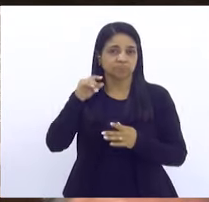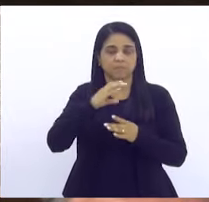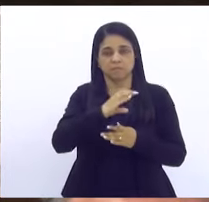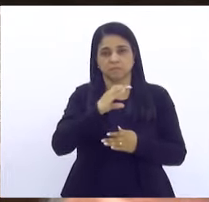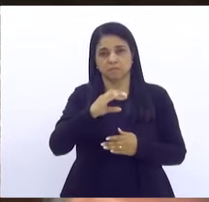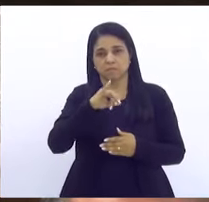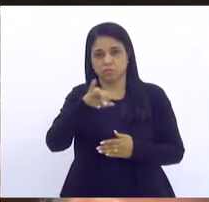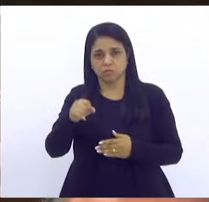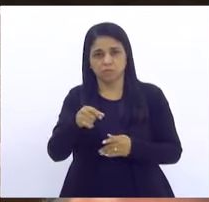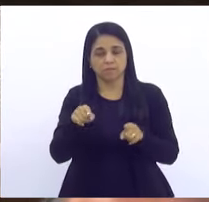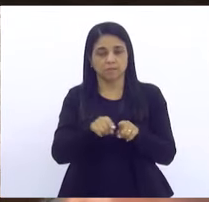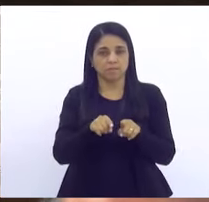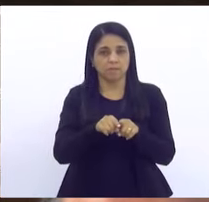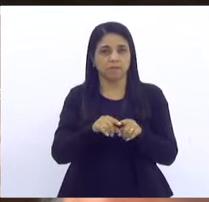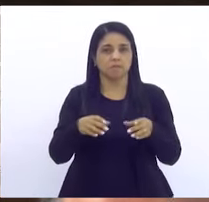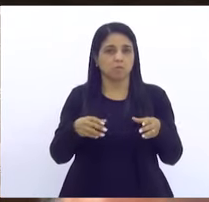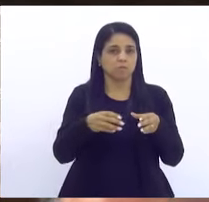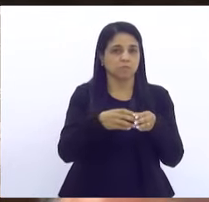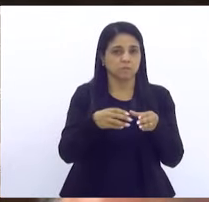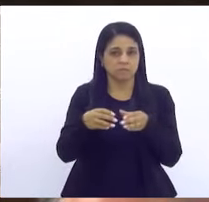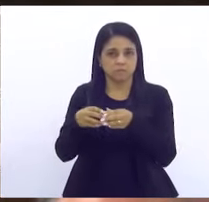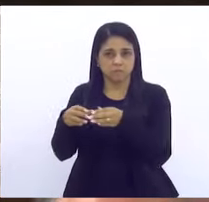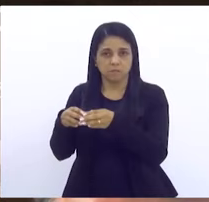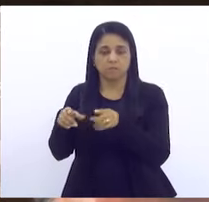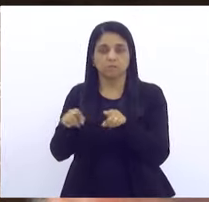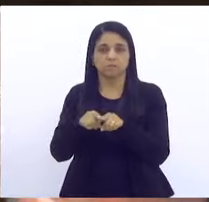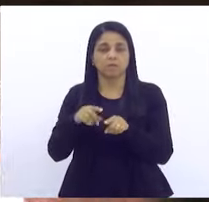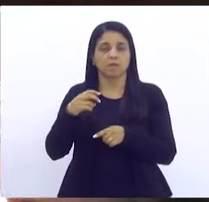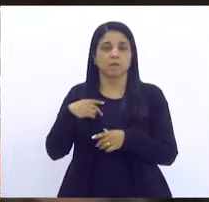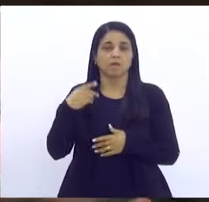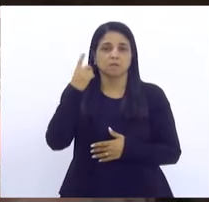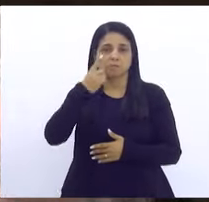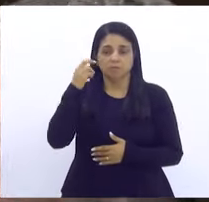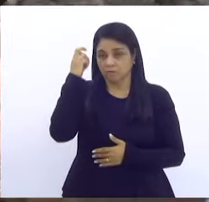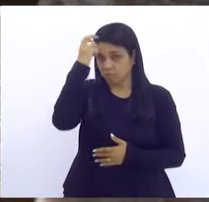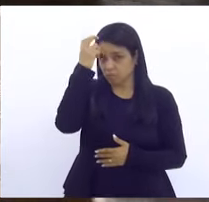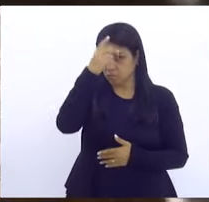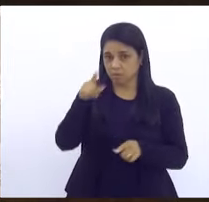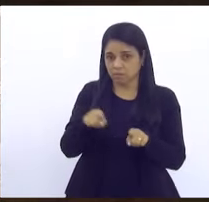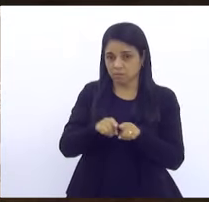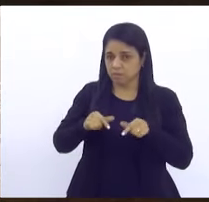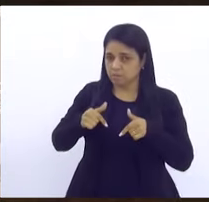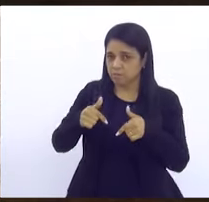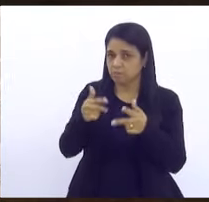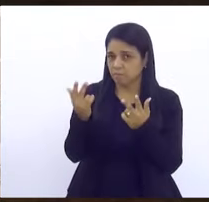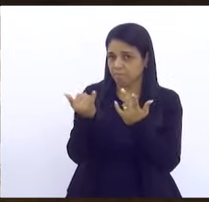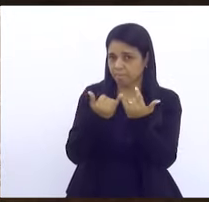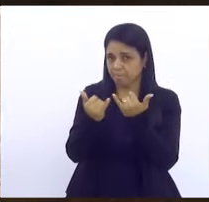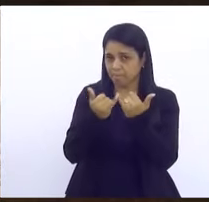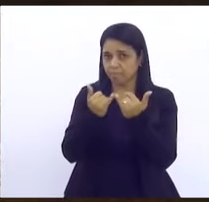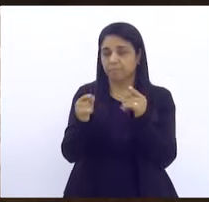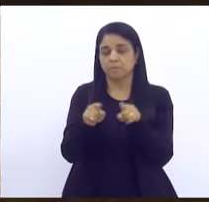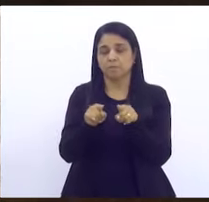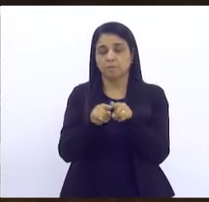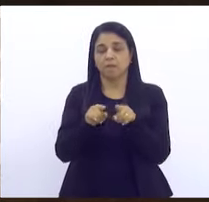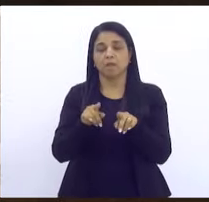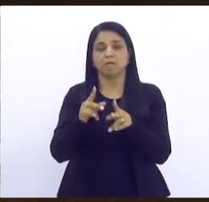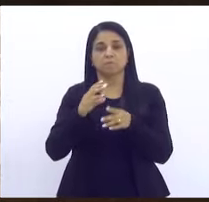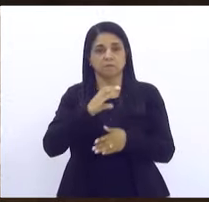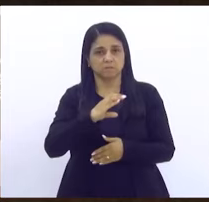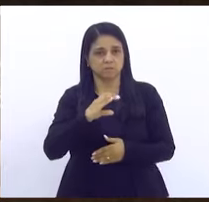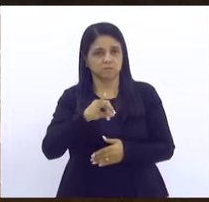das comissões, como da casa também. A deputada Verônica tem uma iniciativa similar. e agiu da mesma forma na CCJ.